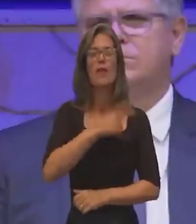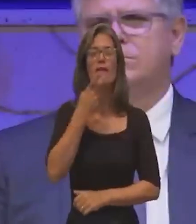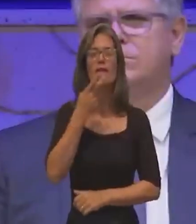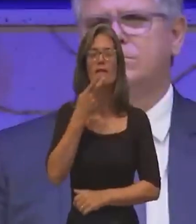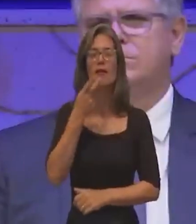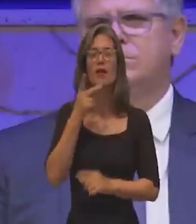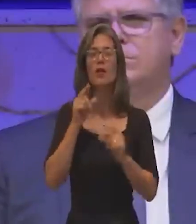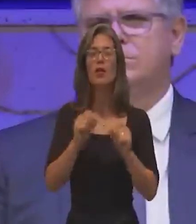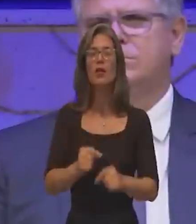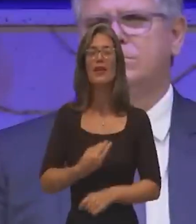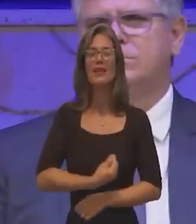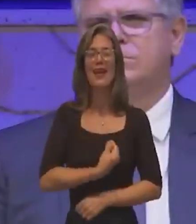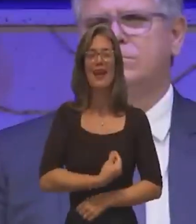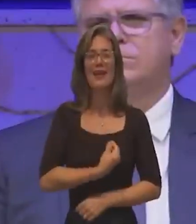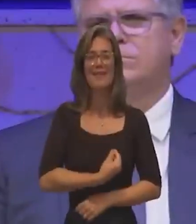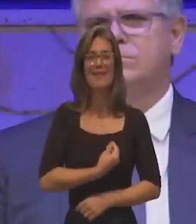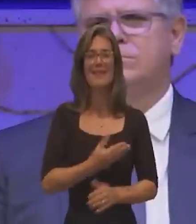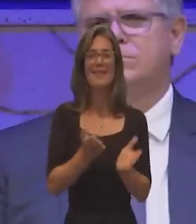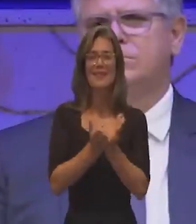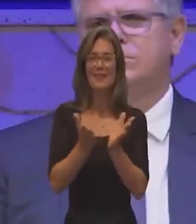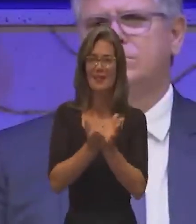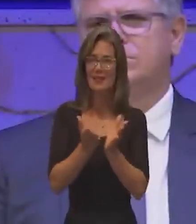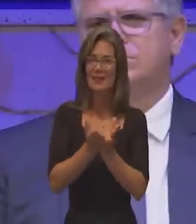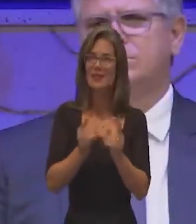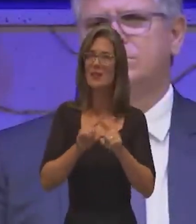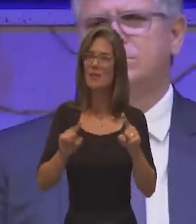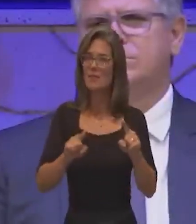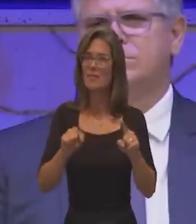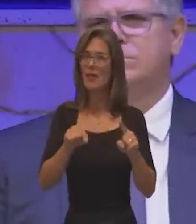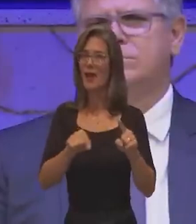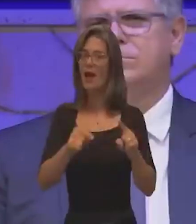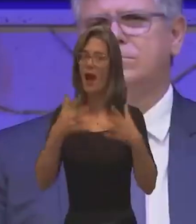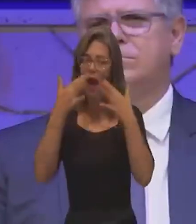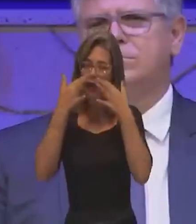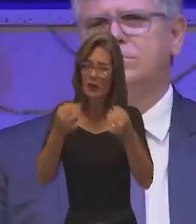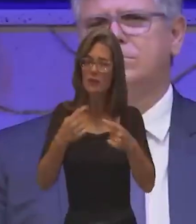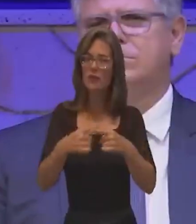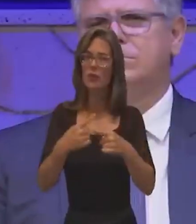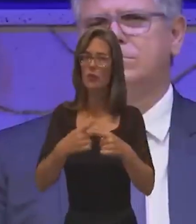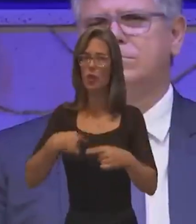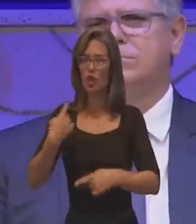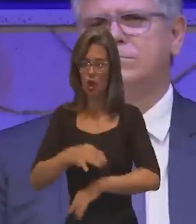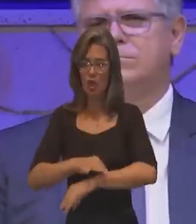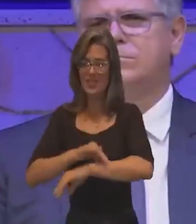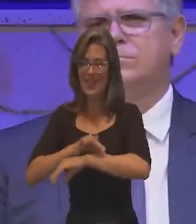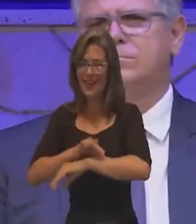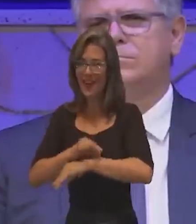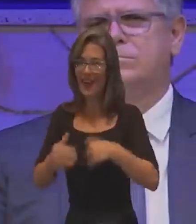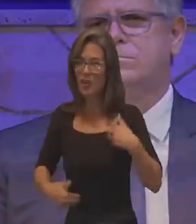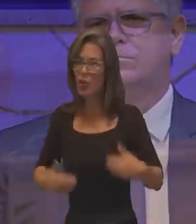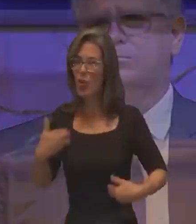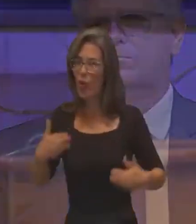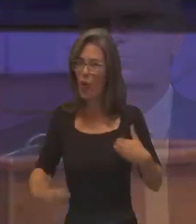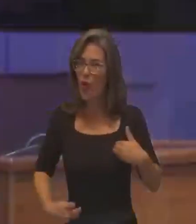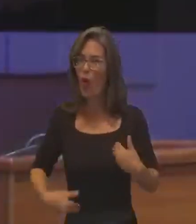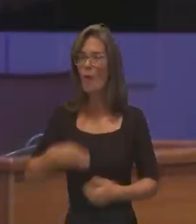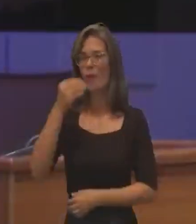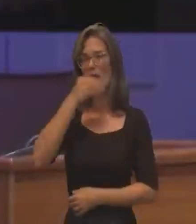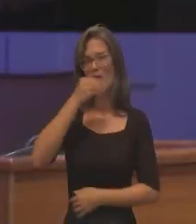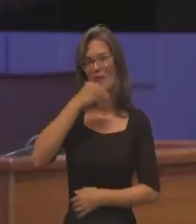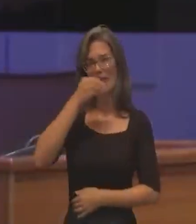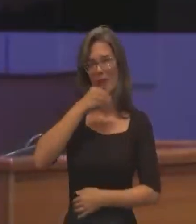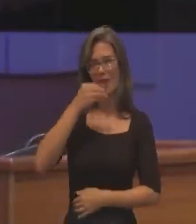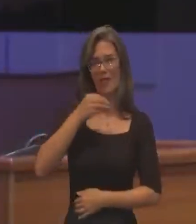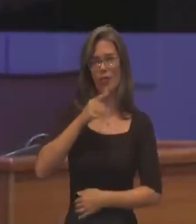cristã, mas ele também nos aponta sobre a fragilidade do corpo. Ele nos aponta para a glória futura que espera